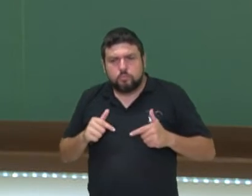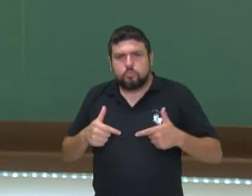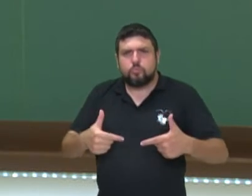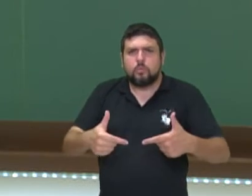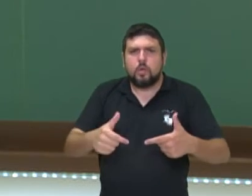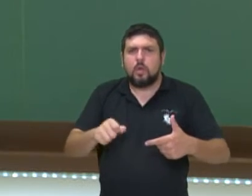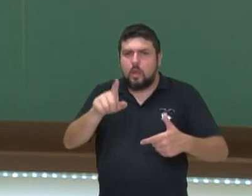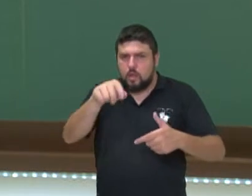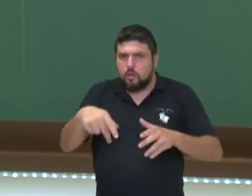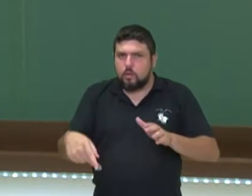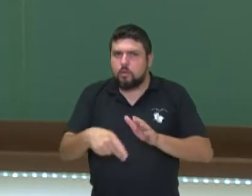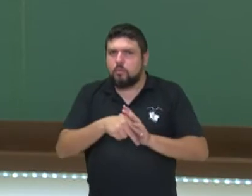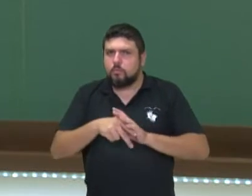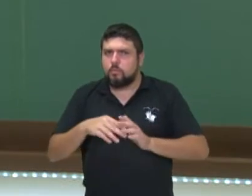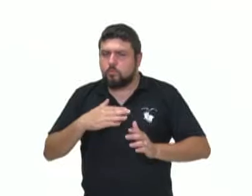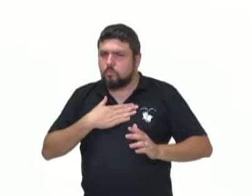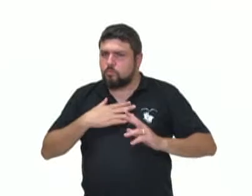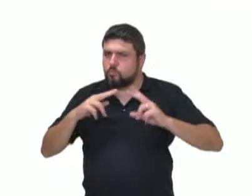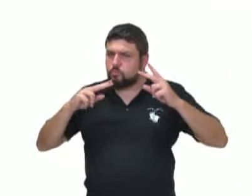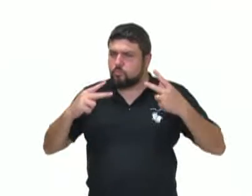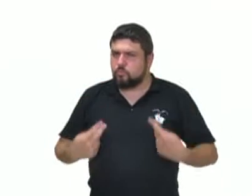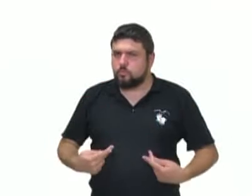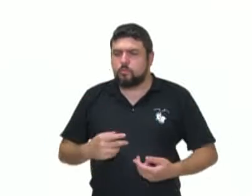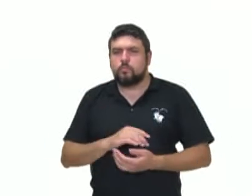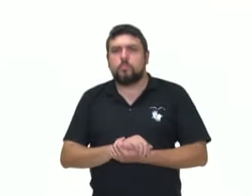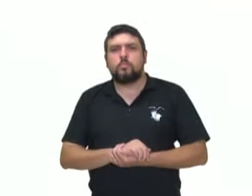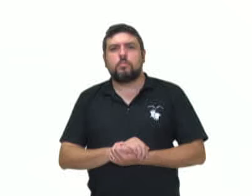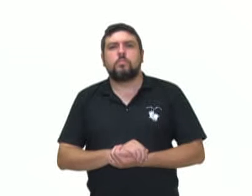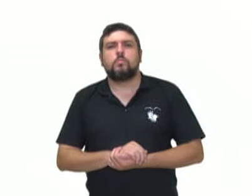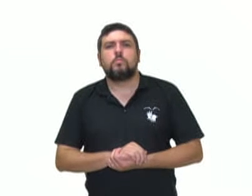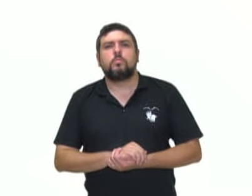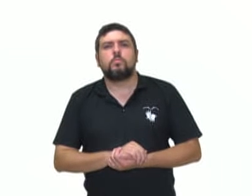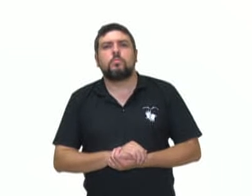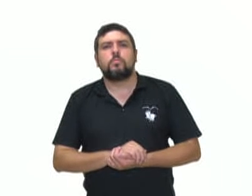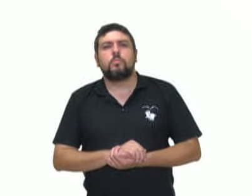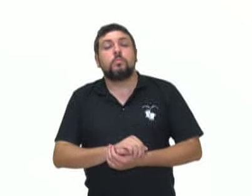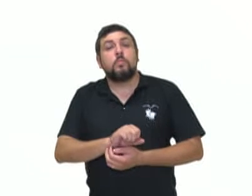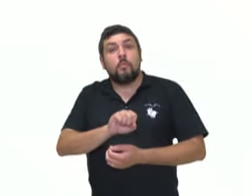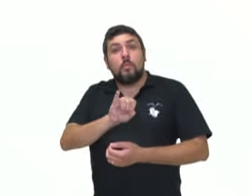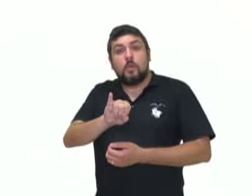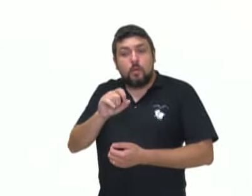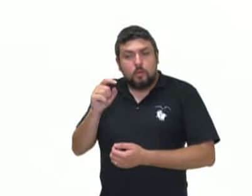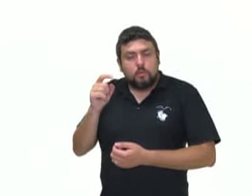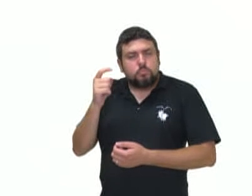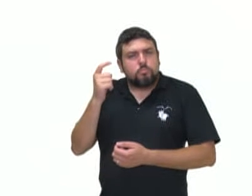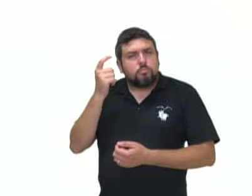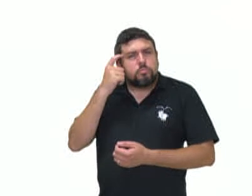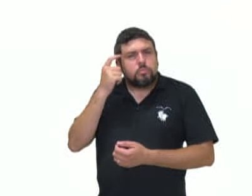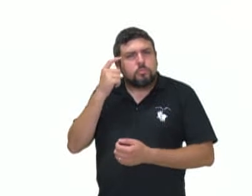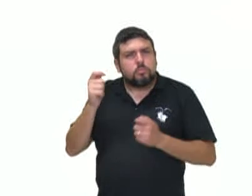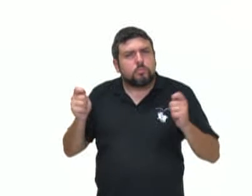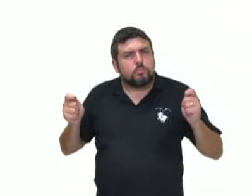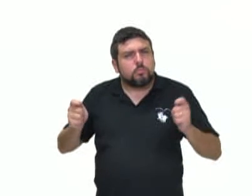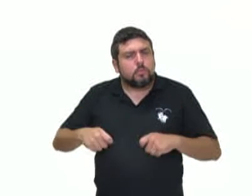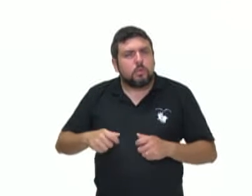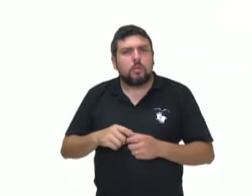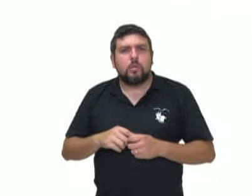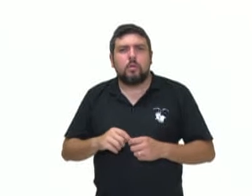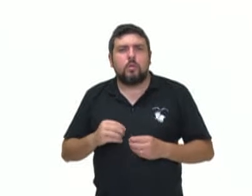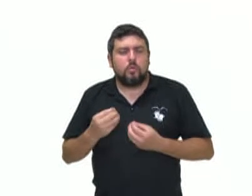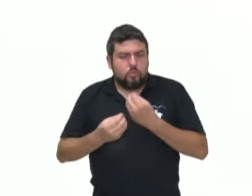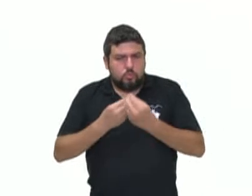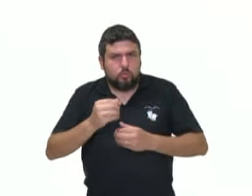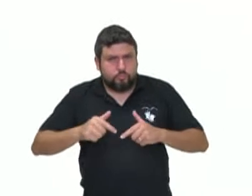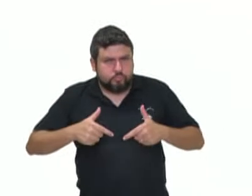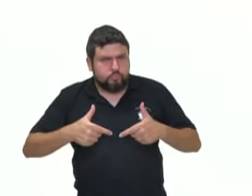possibilidade humana. Se somos capazes de pensar, podemos refletir sobre as nossas ações. Quando fazemos uma